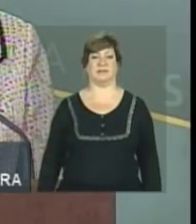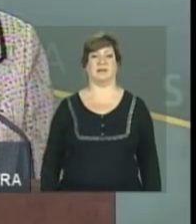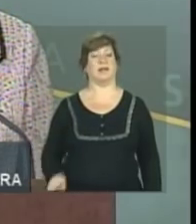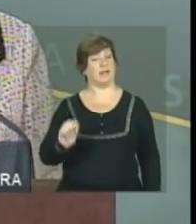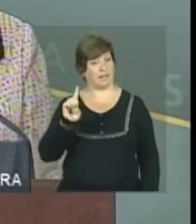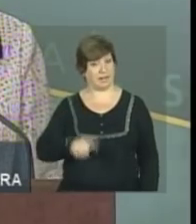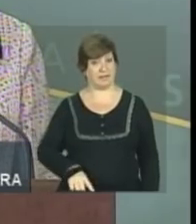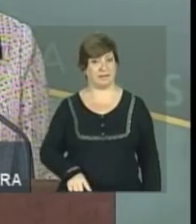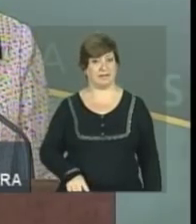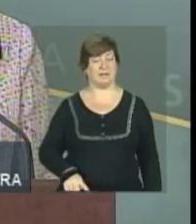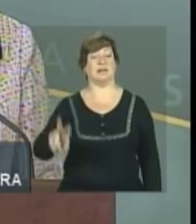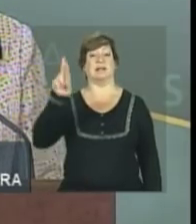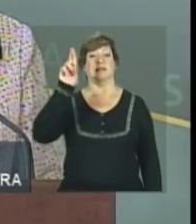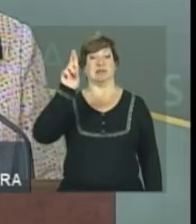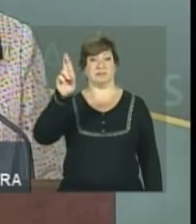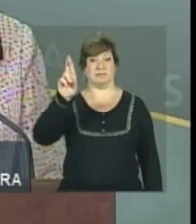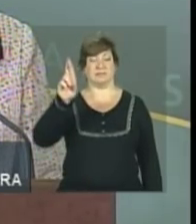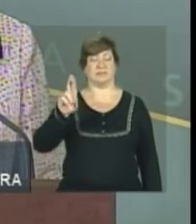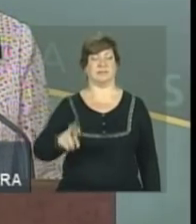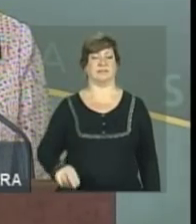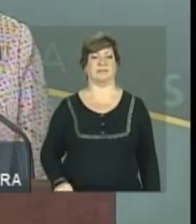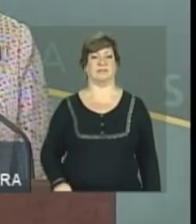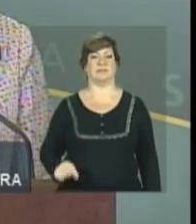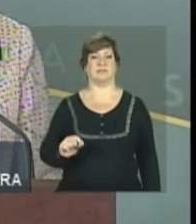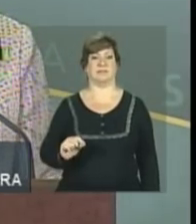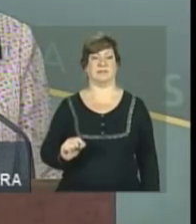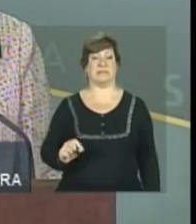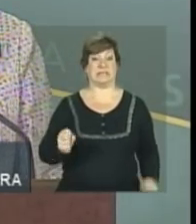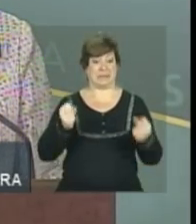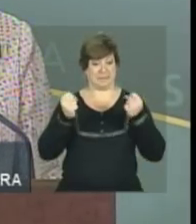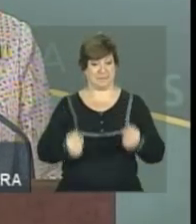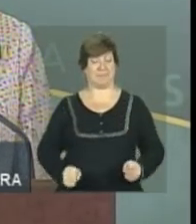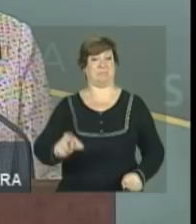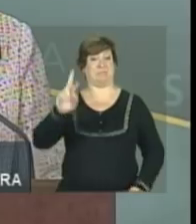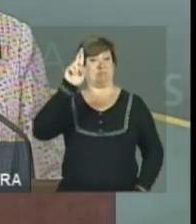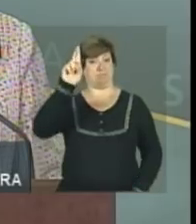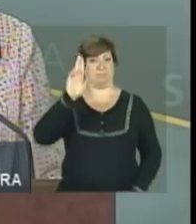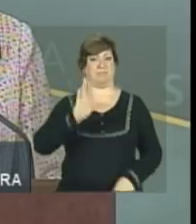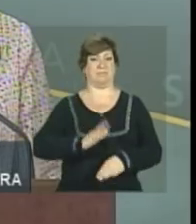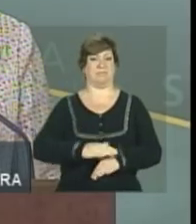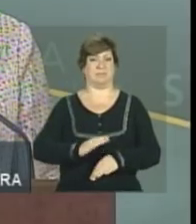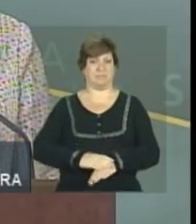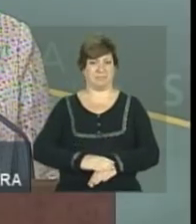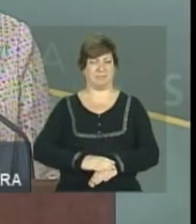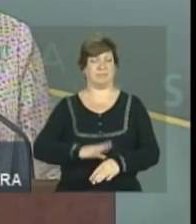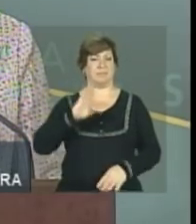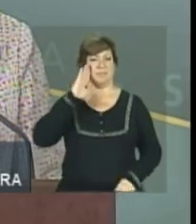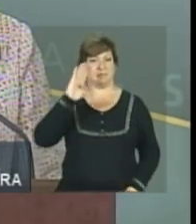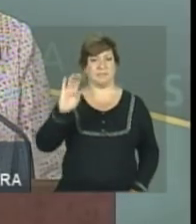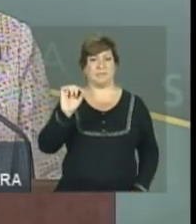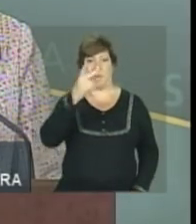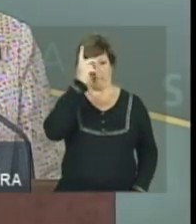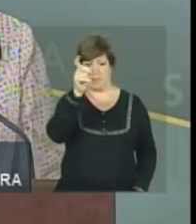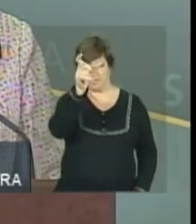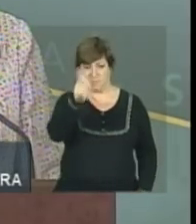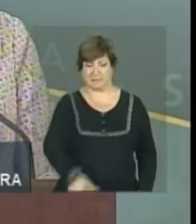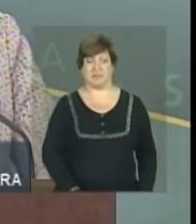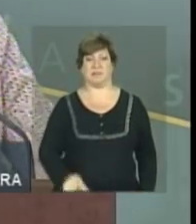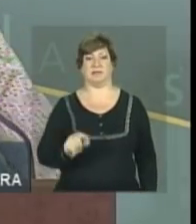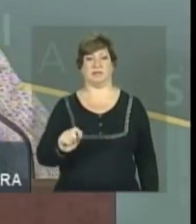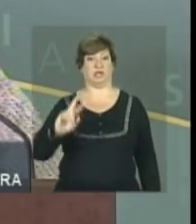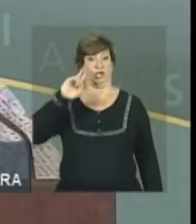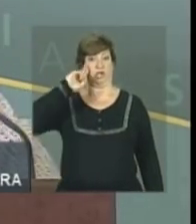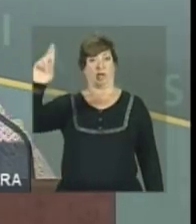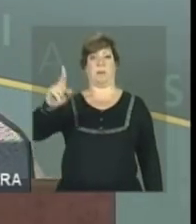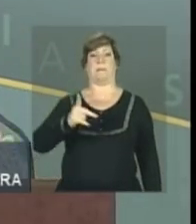são responsabilidade e pesam sobre as costas da pessoa que é